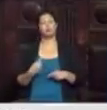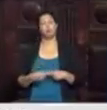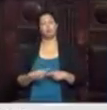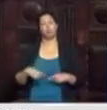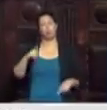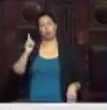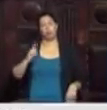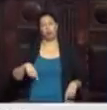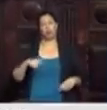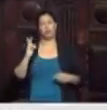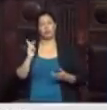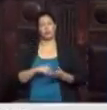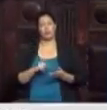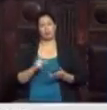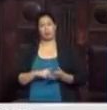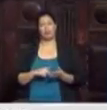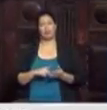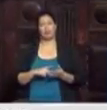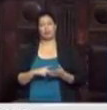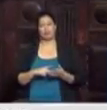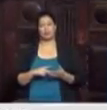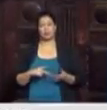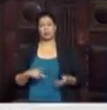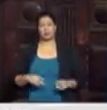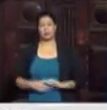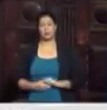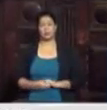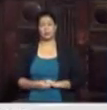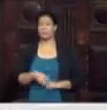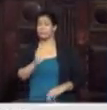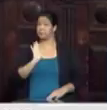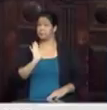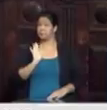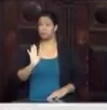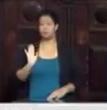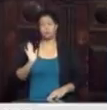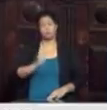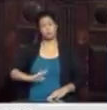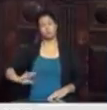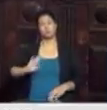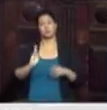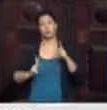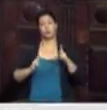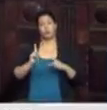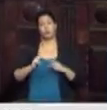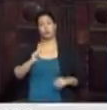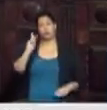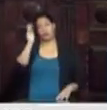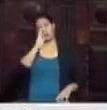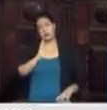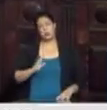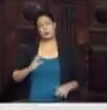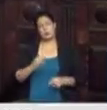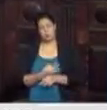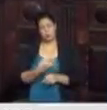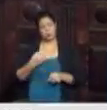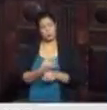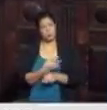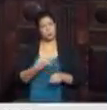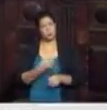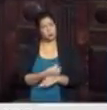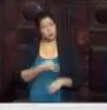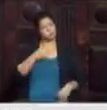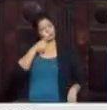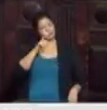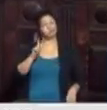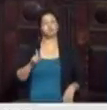também sustentação àquele modelo. Mas o povo brasileiro resistiu e